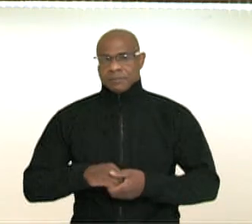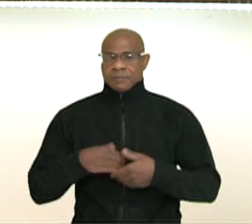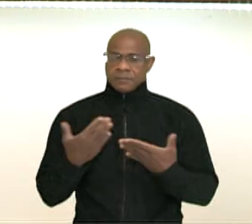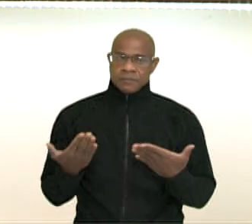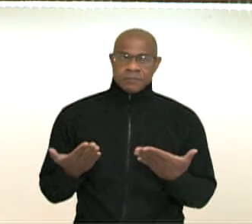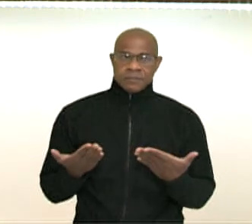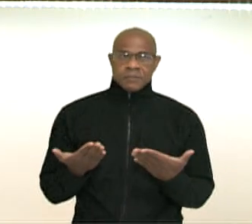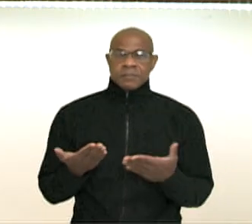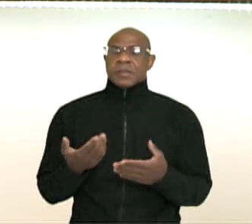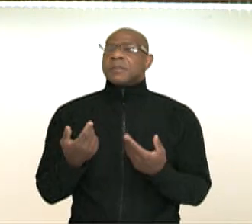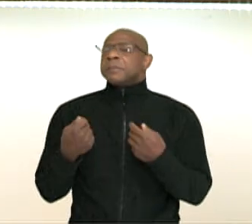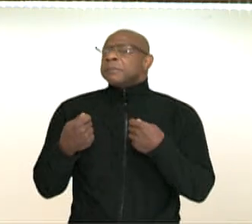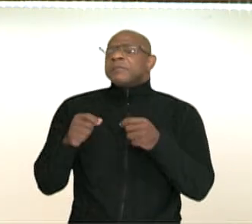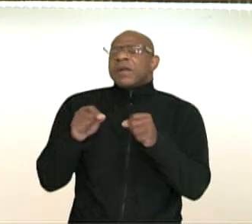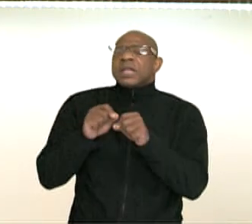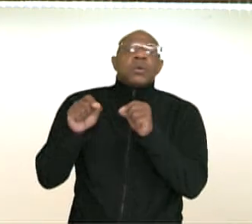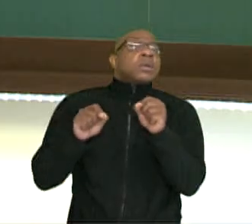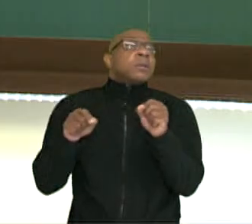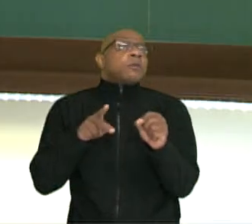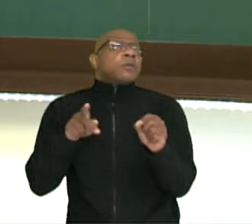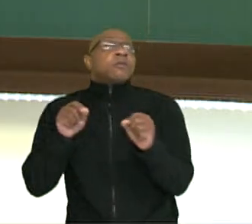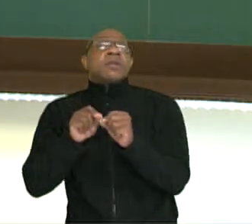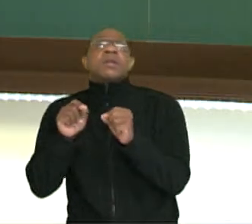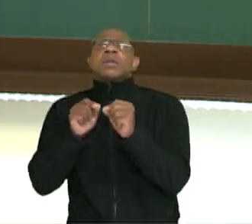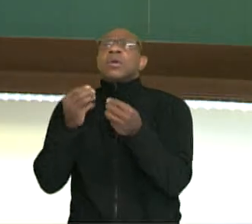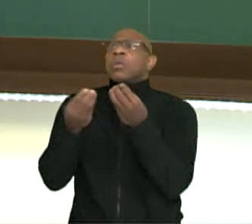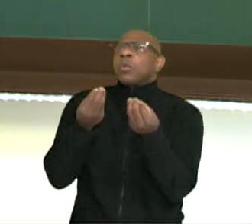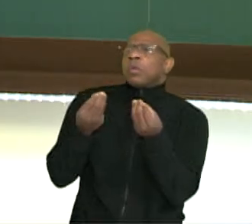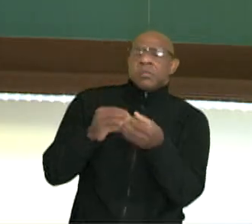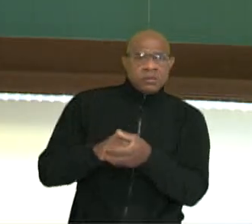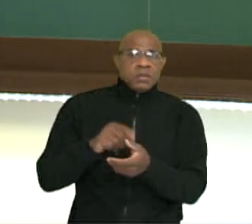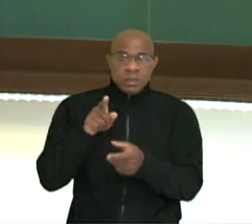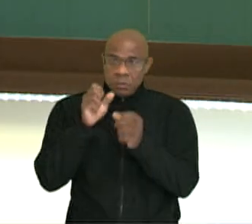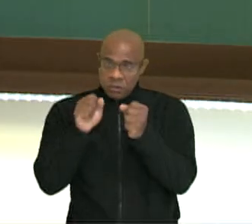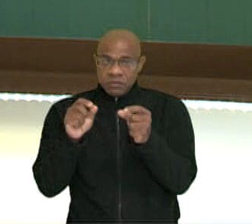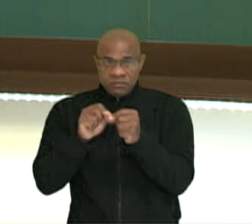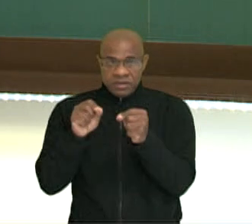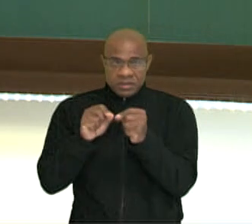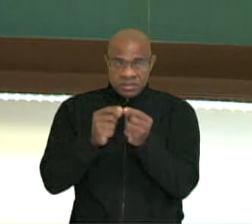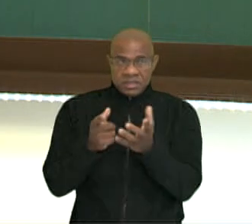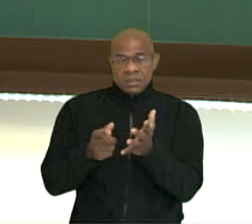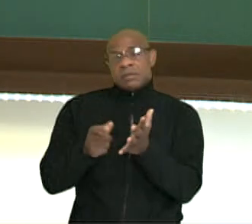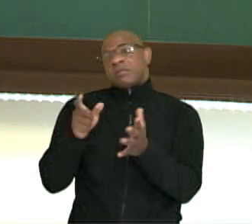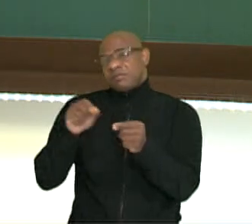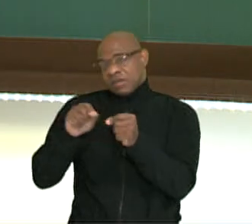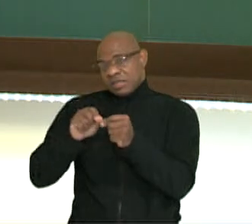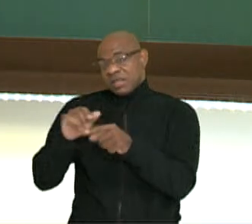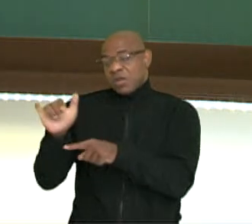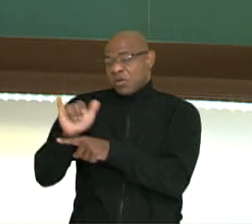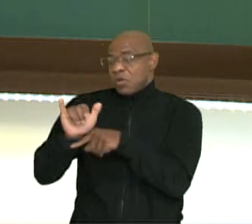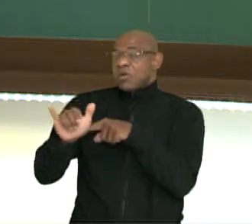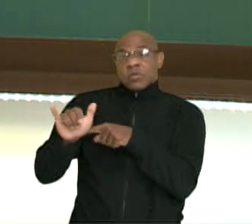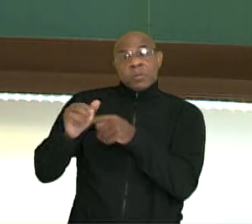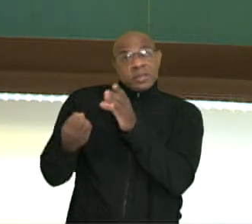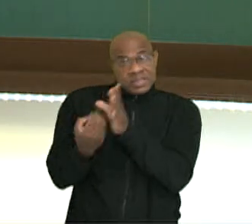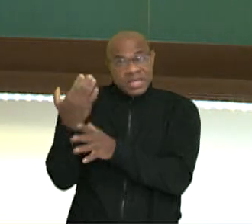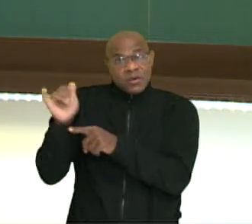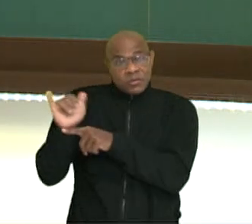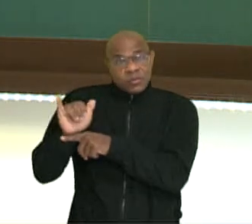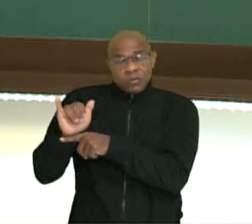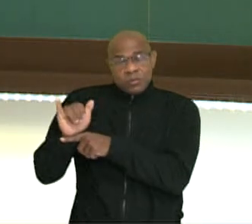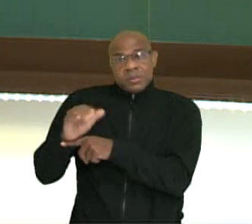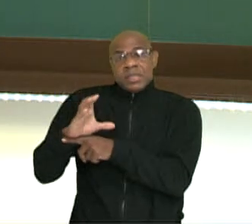teacher, mas e aí, o que eu tenho que fazer? Você pode agora fazer um canal seu, ou você pode falar sobre